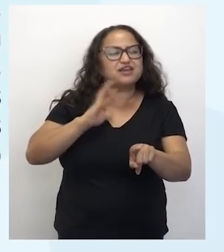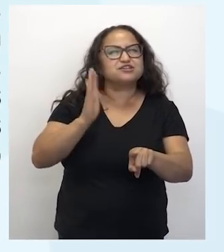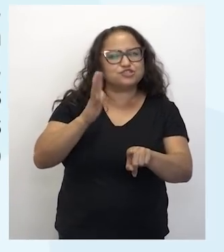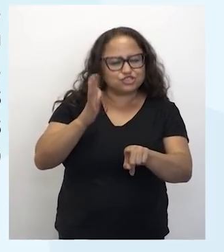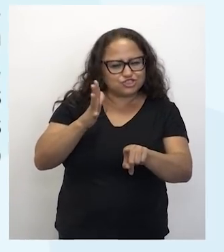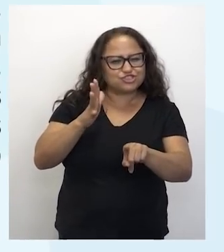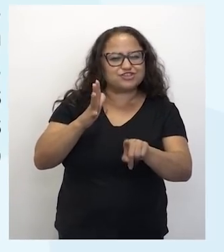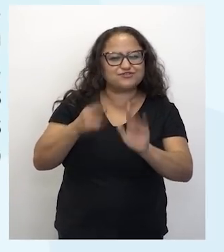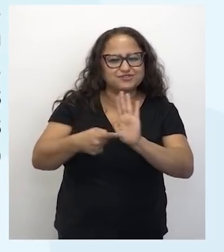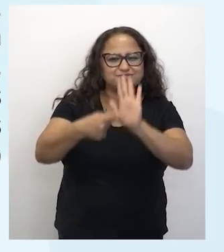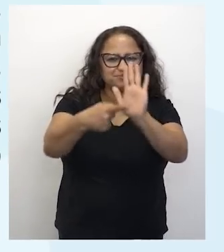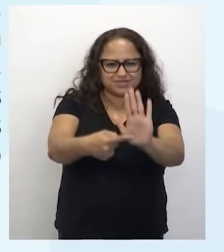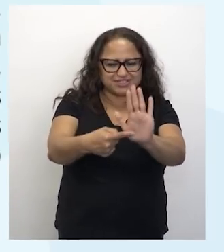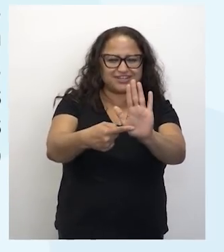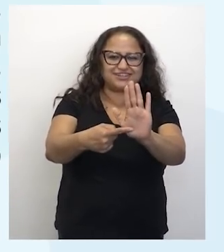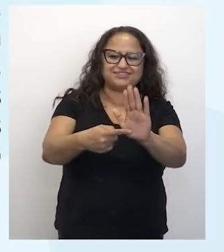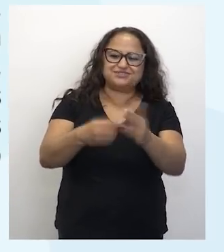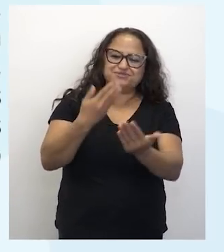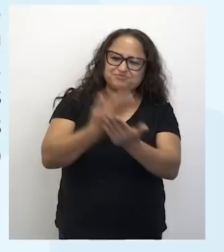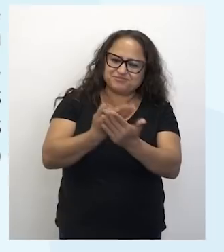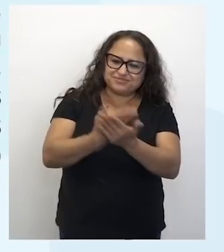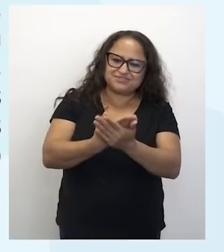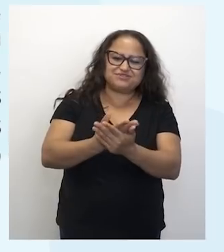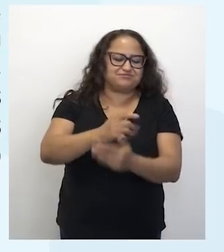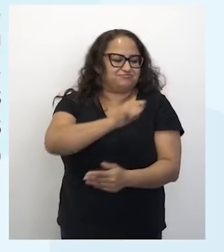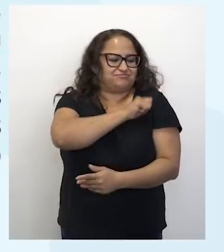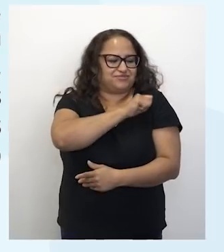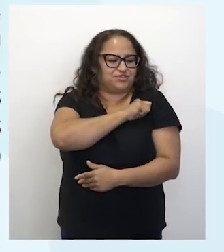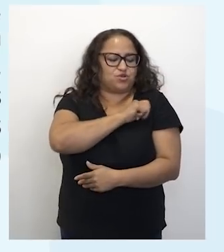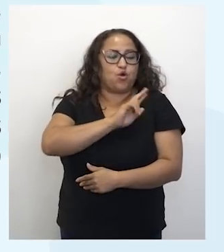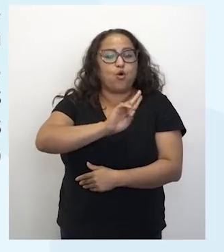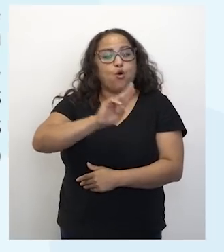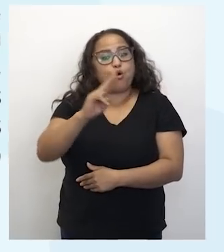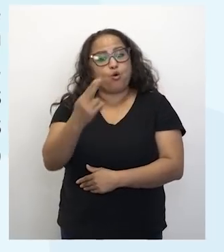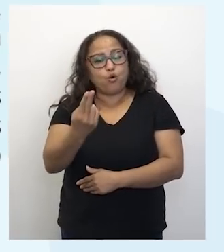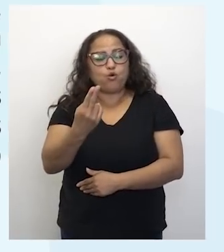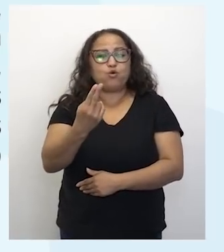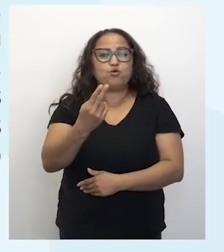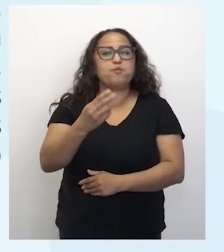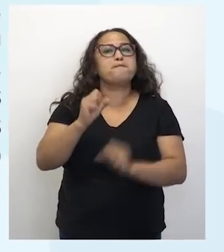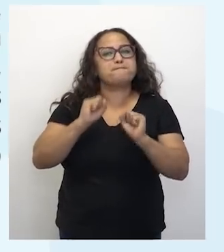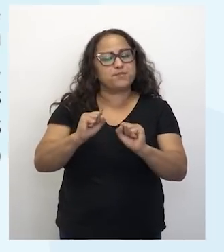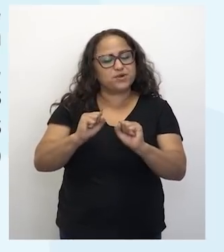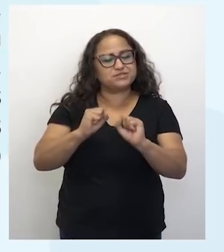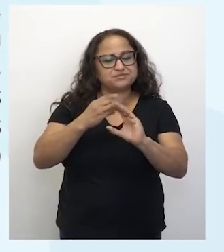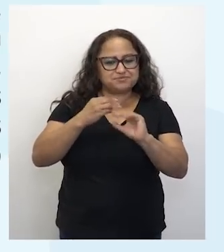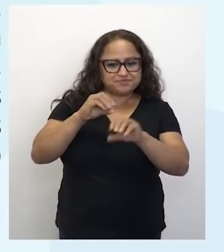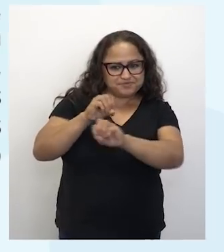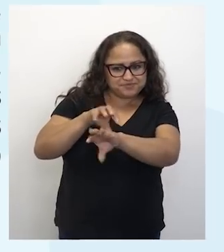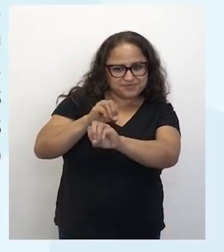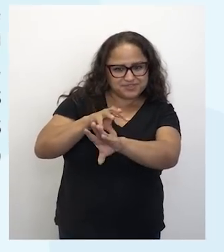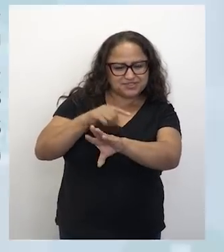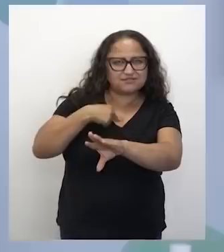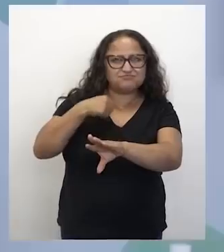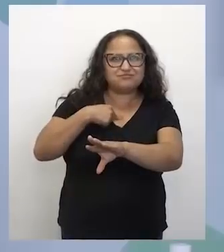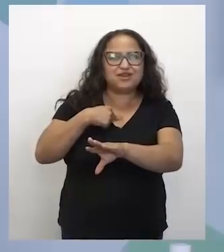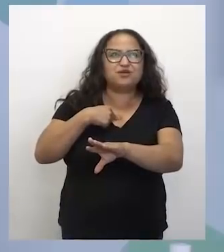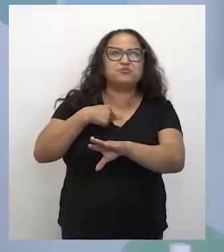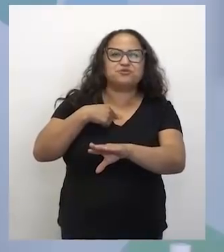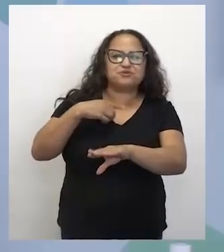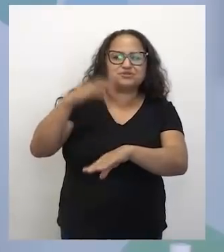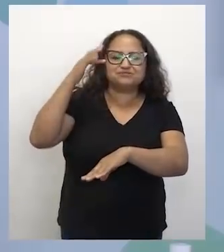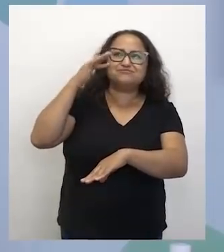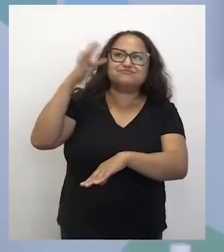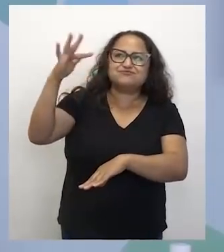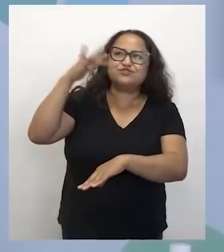foi dado para os alunos ou ainda será, né? Com essa mudança do currículo. Eu me lembro quando eu lecionava